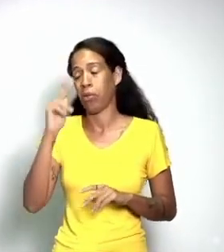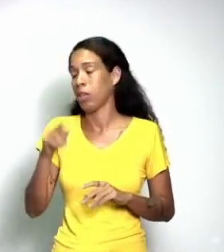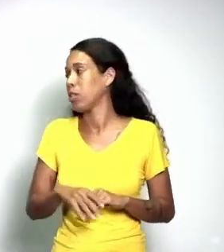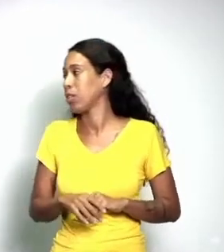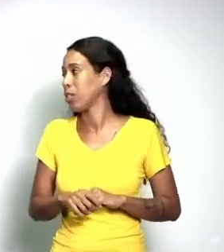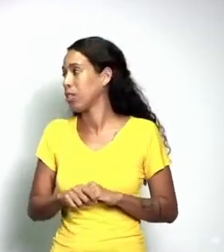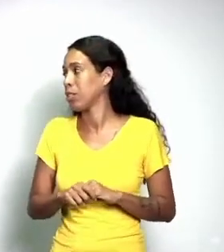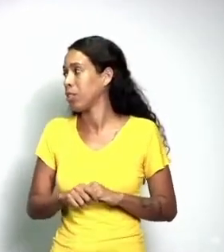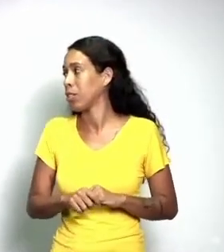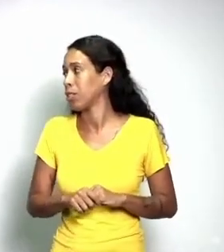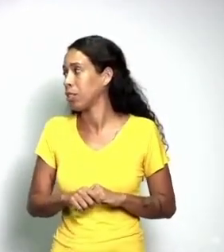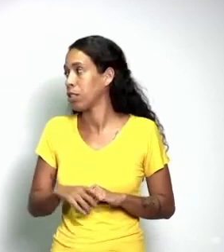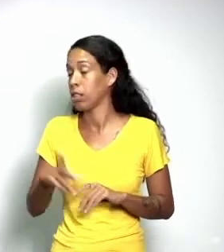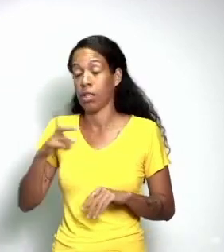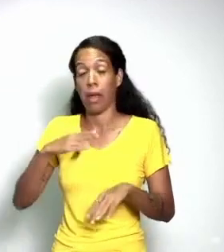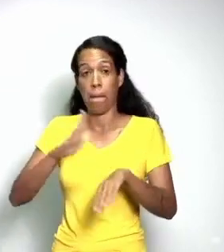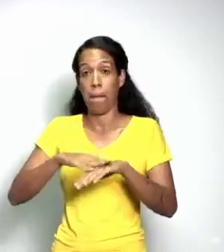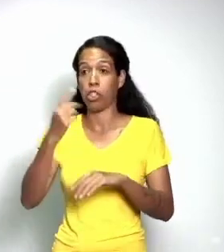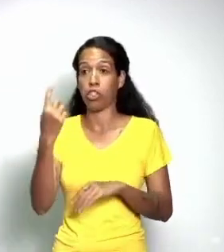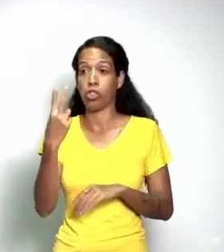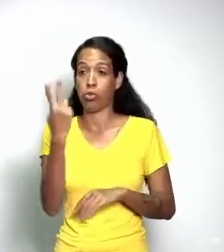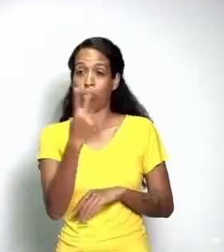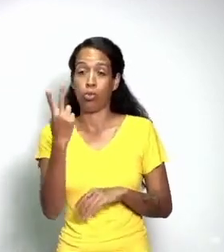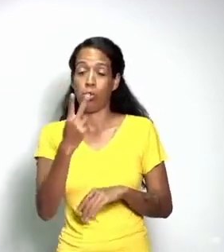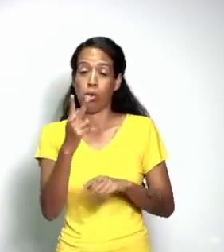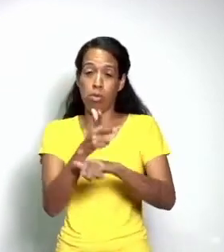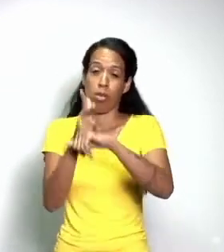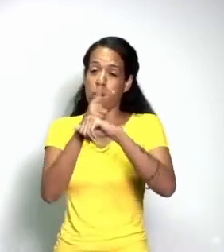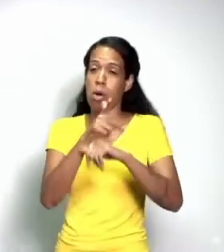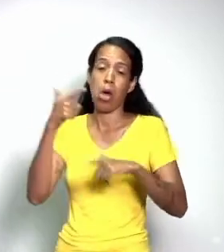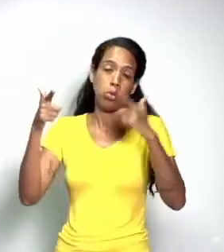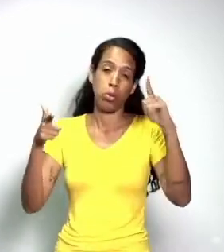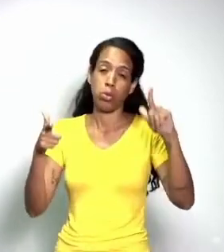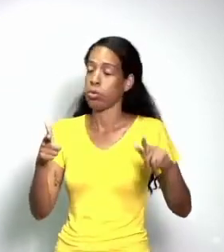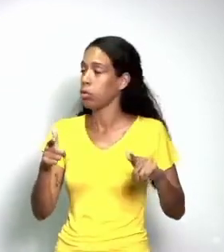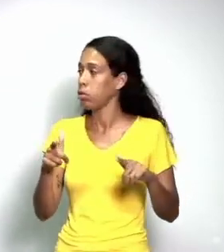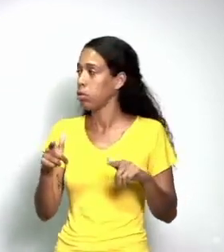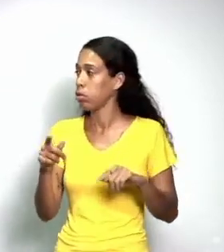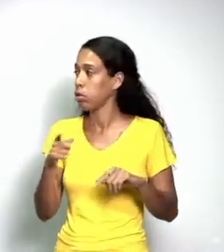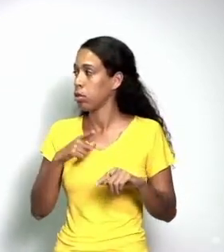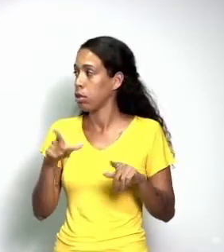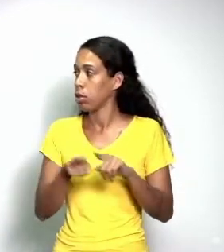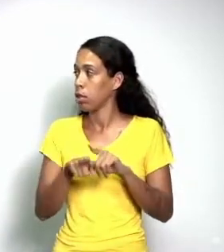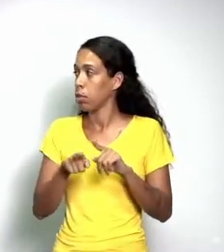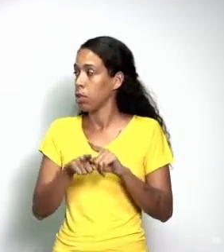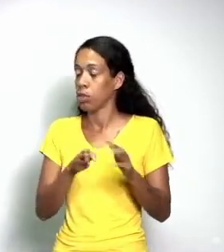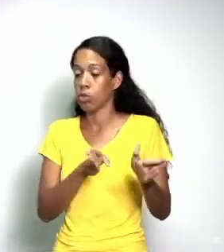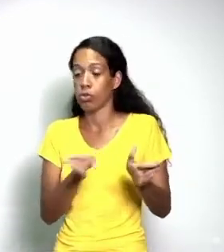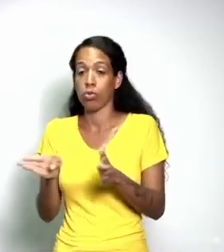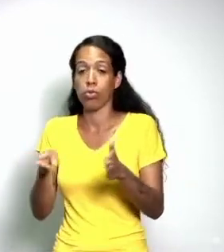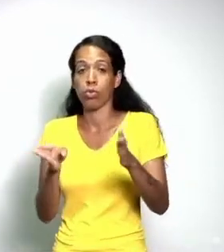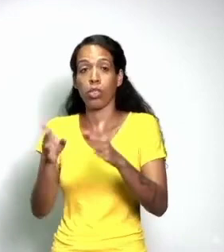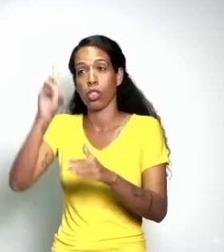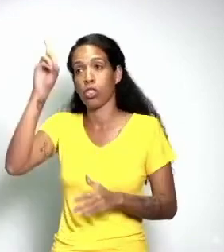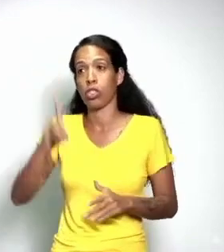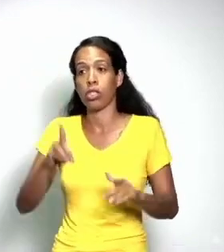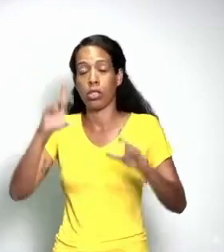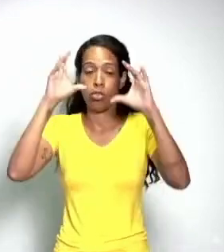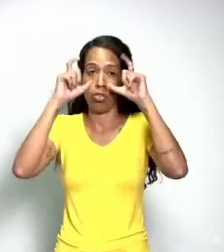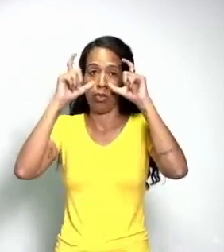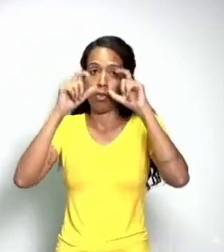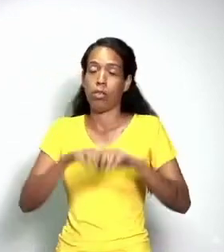o que acontece quando tem mais de uma câmera é que essas outras câmeras elas vão seguir todo esse direcionamento da direção de